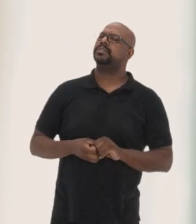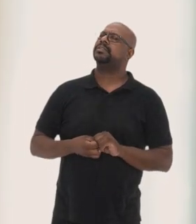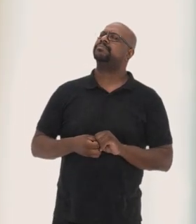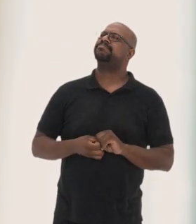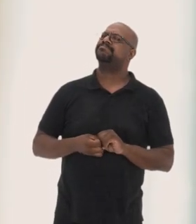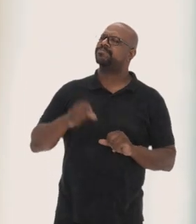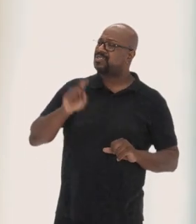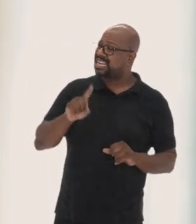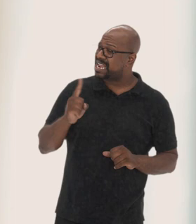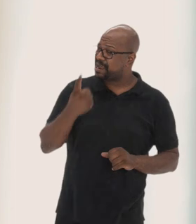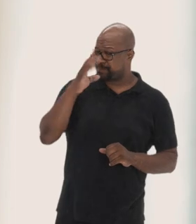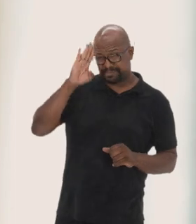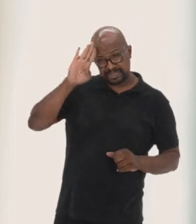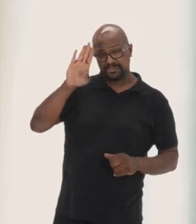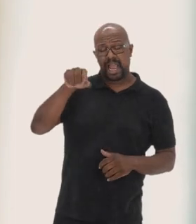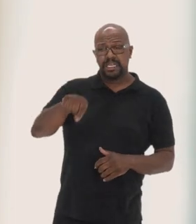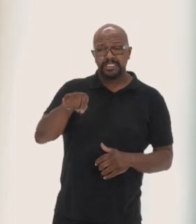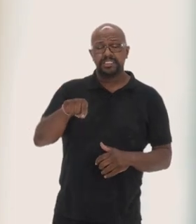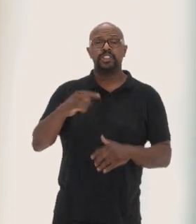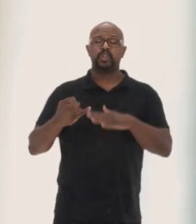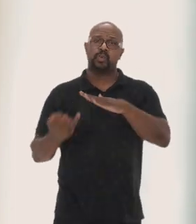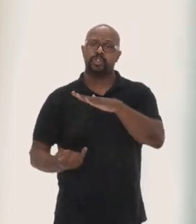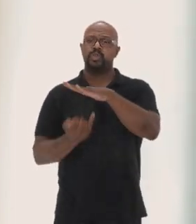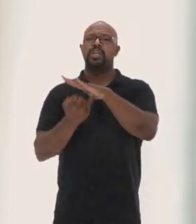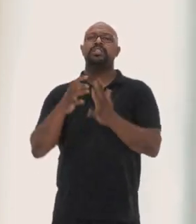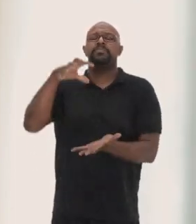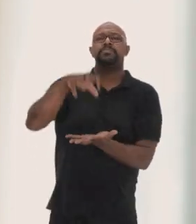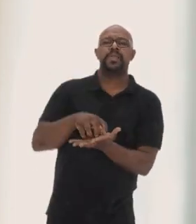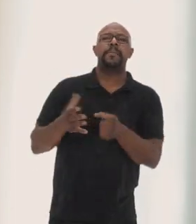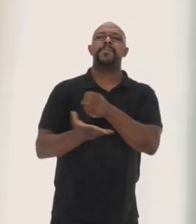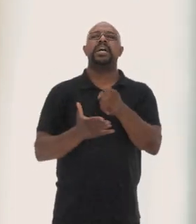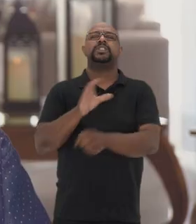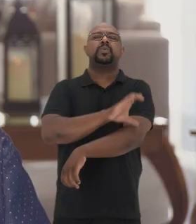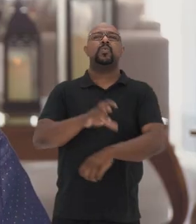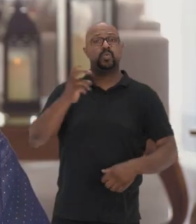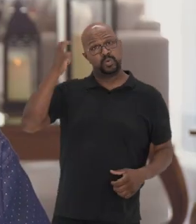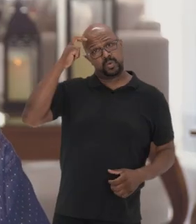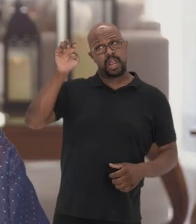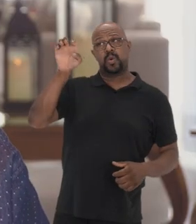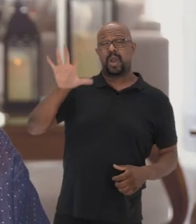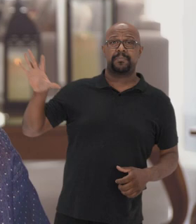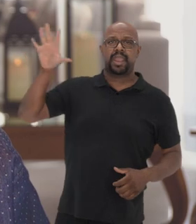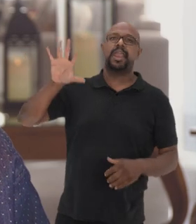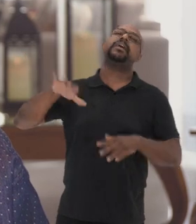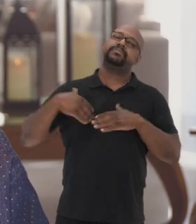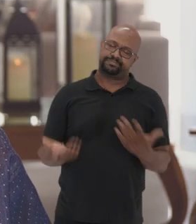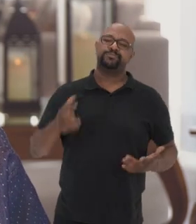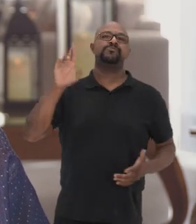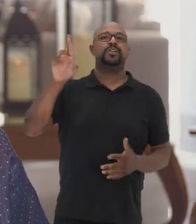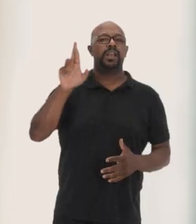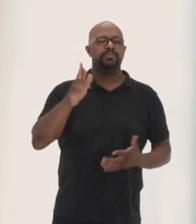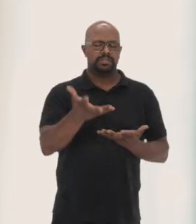foi uma das principais instituições a estabelecer as bases da cultura europeia e por outro lado foi responsável